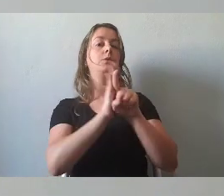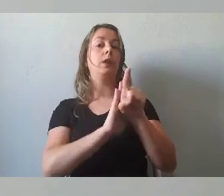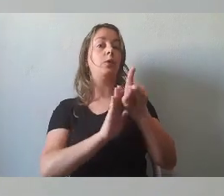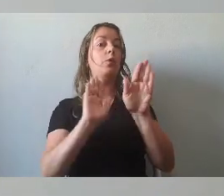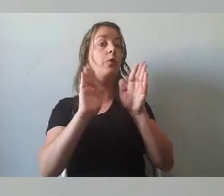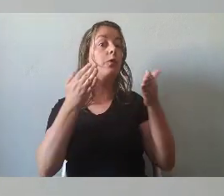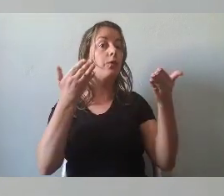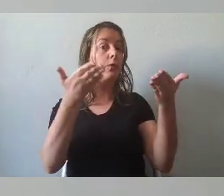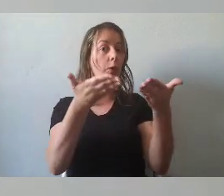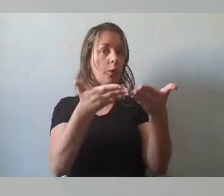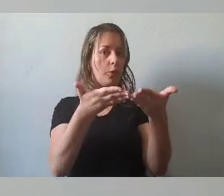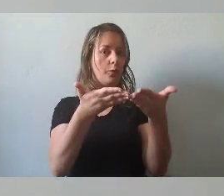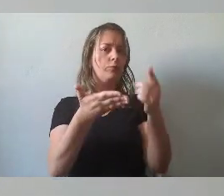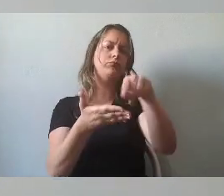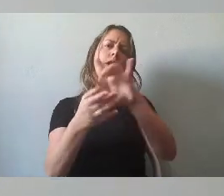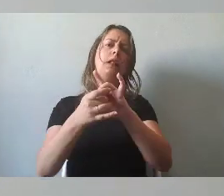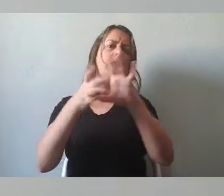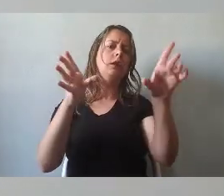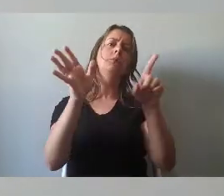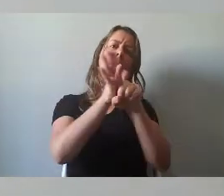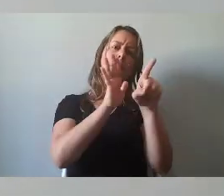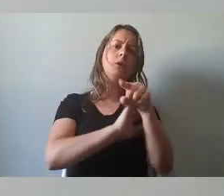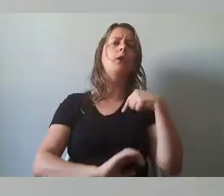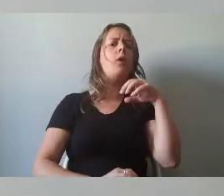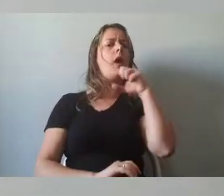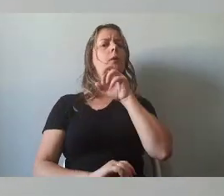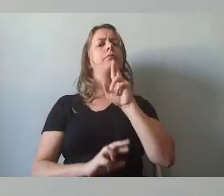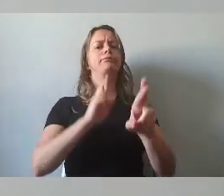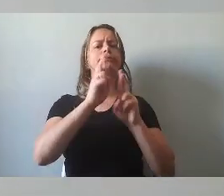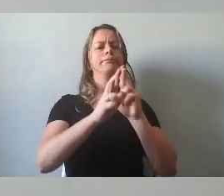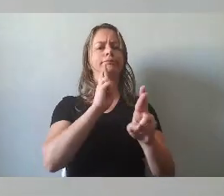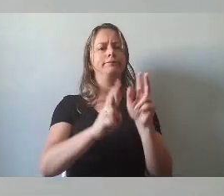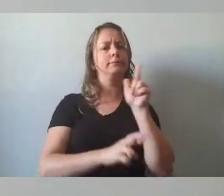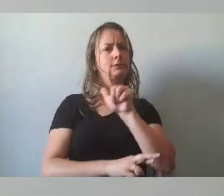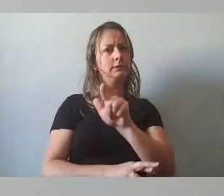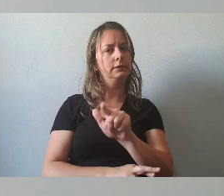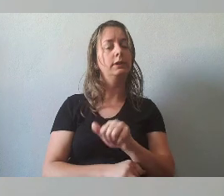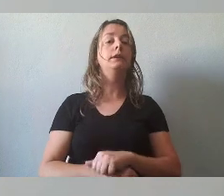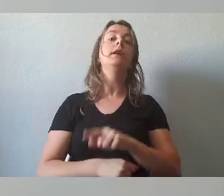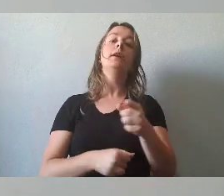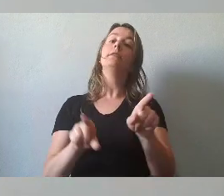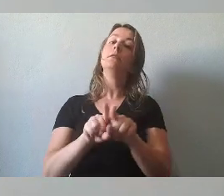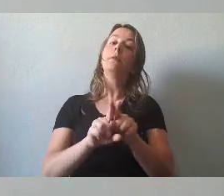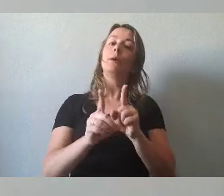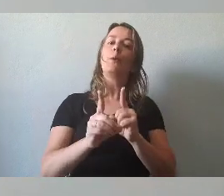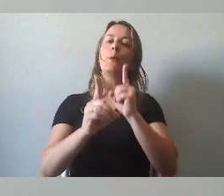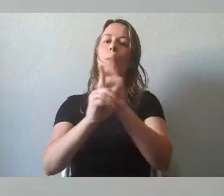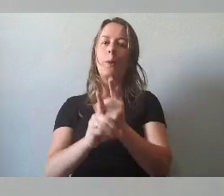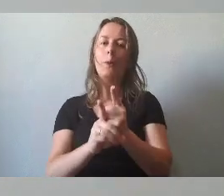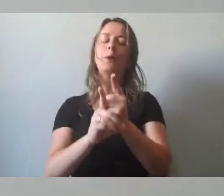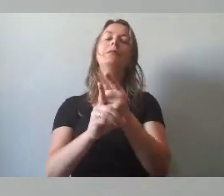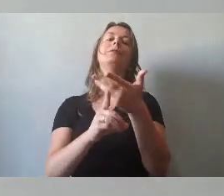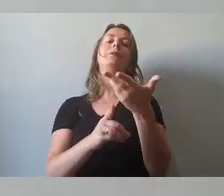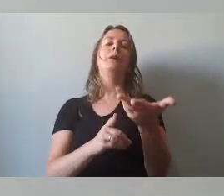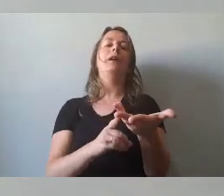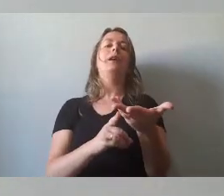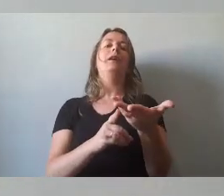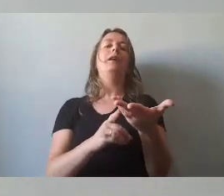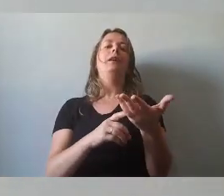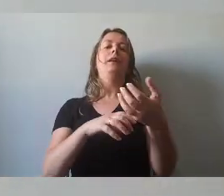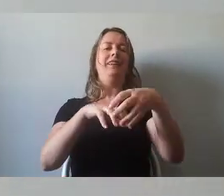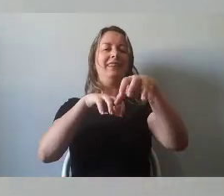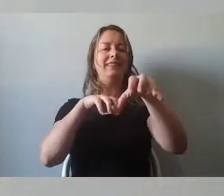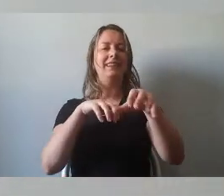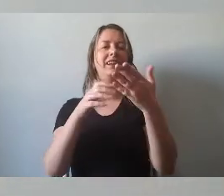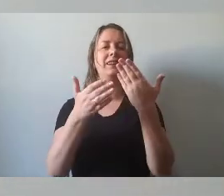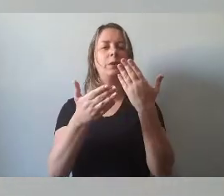pergunta lá no fórum, tá? Fiquem à vontade, pode perguntar que eu respondo rapidinho lá no fórum. E a gente tem o nosso encontro